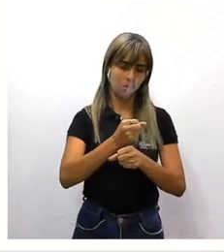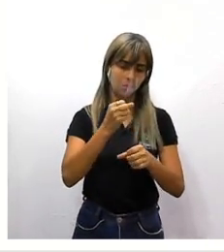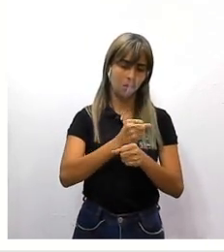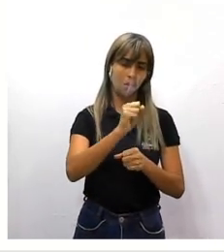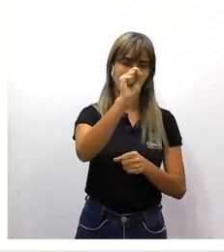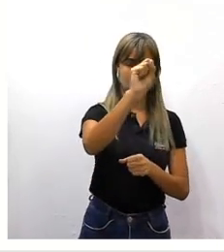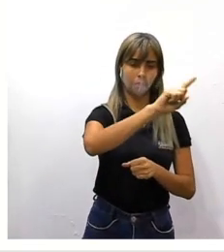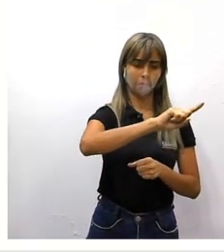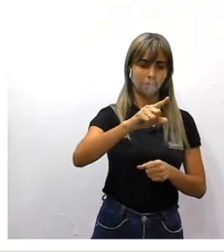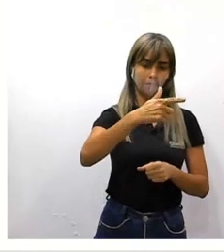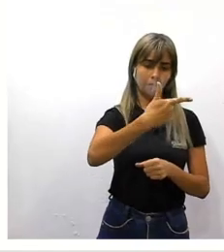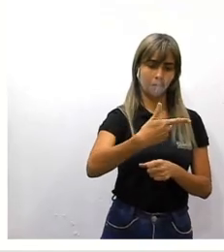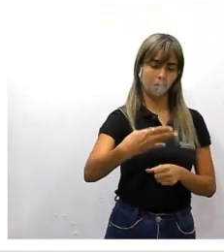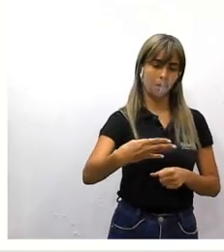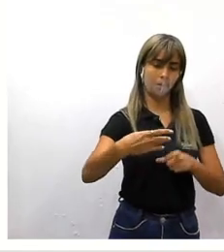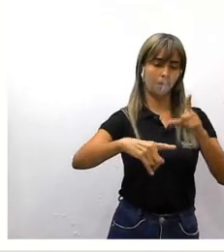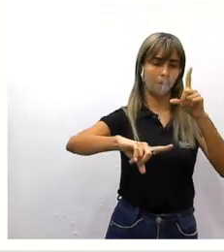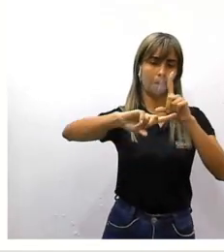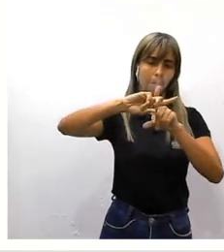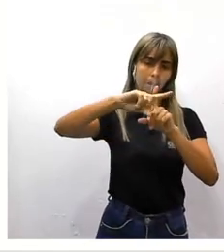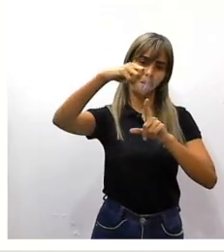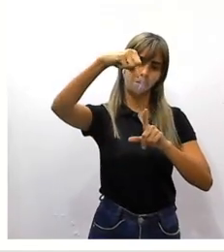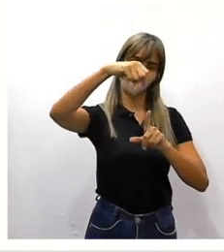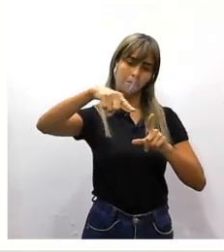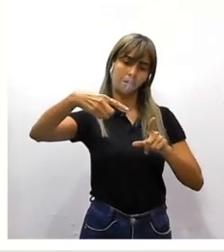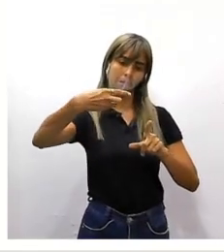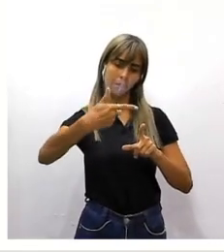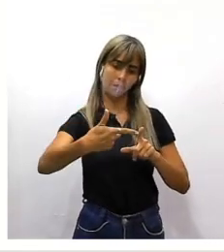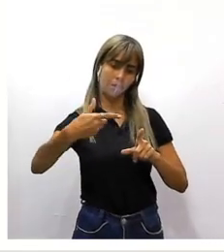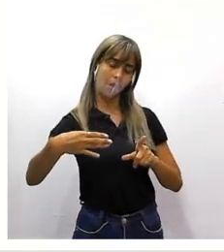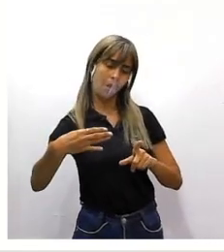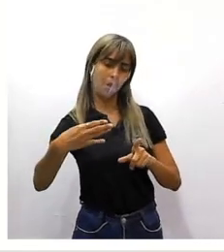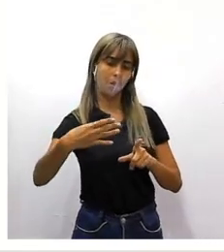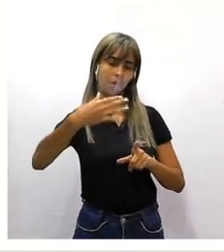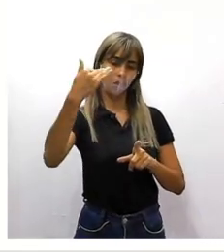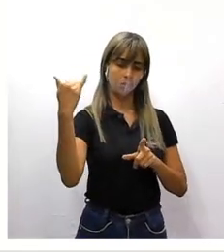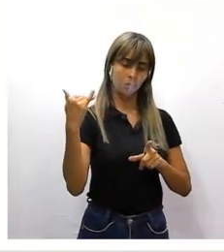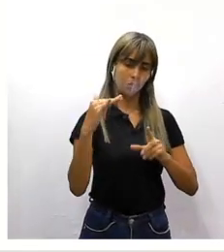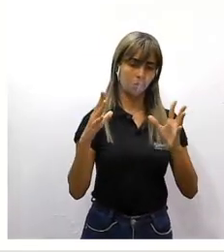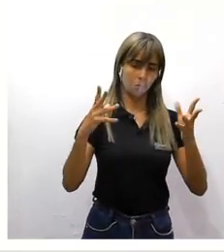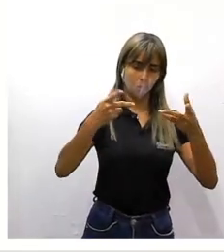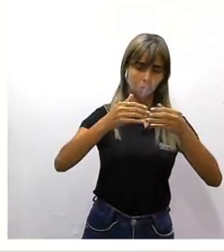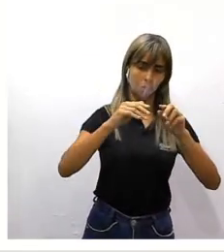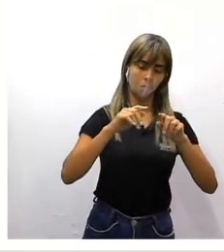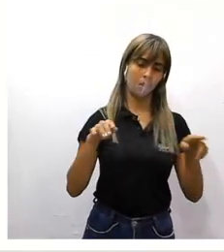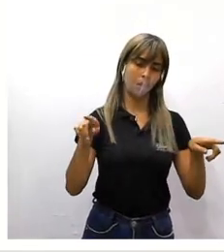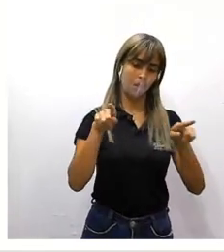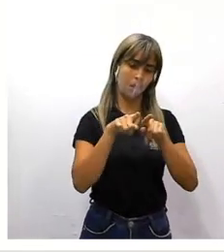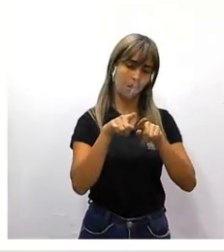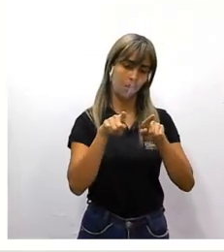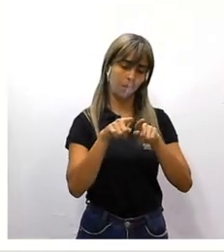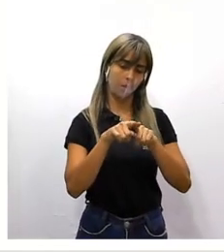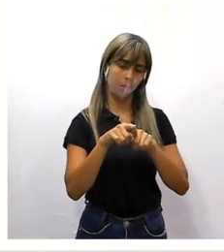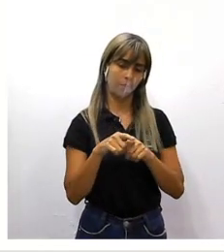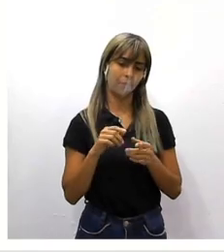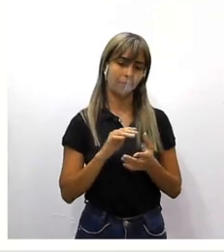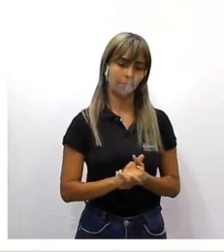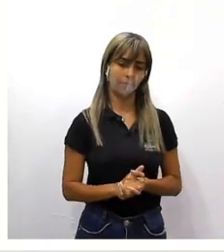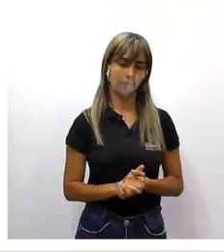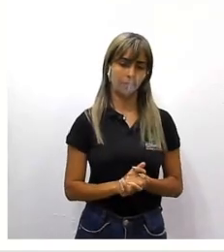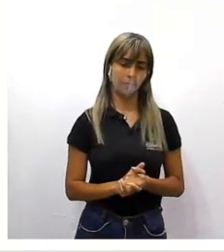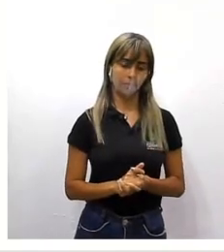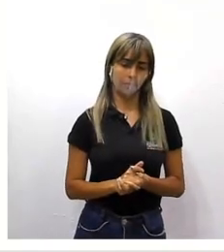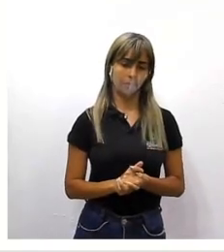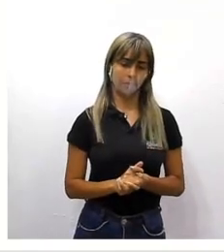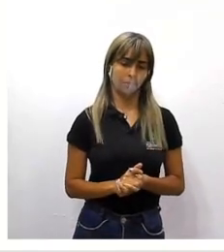sobre 24, 9 mais 24. Como está tudo embaixo, então tudo igual comum, a gente repete a parte de baixo